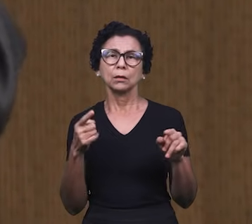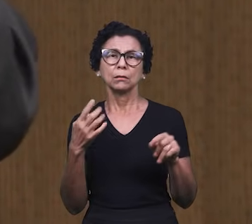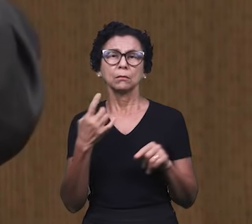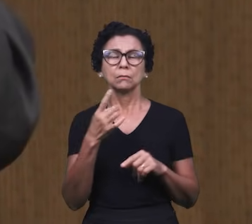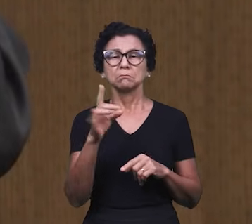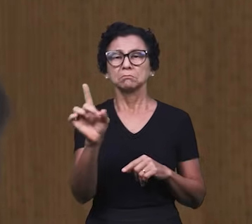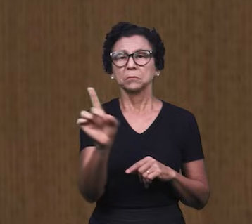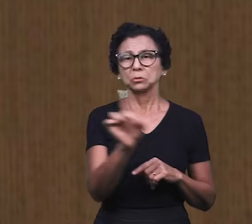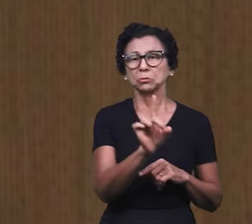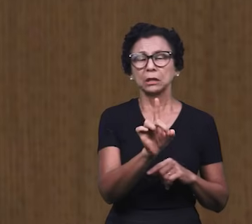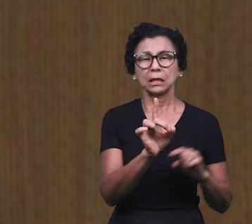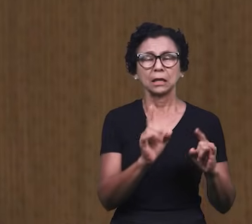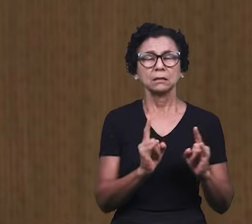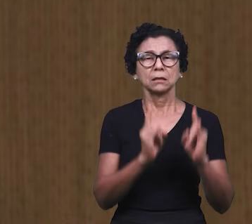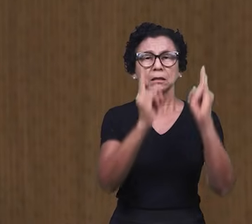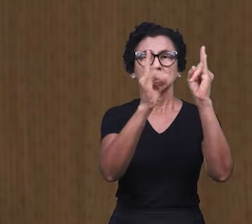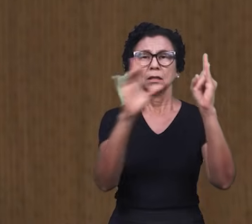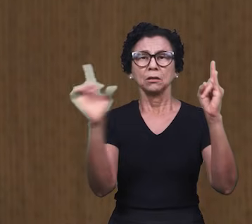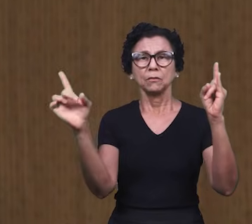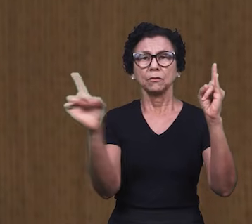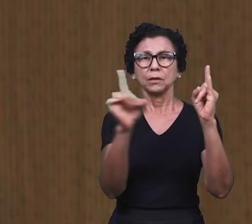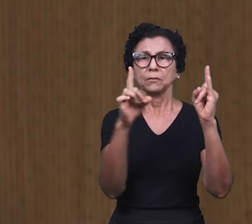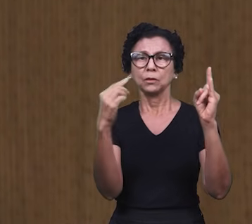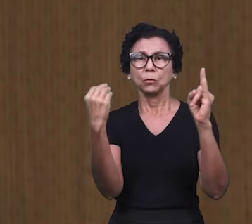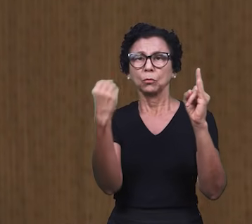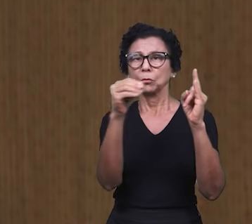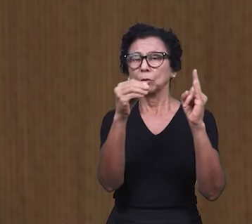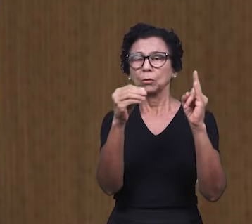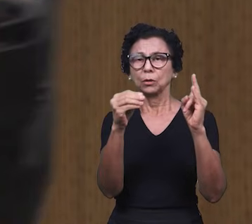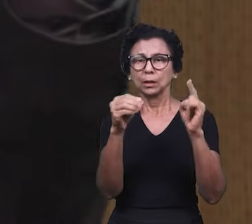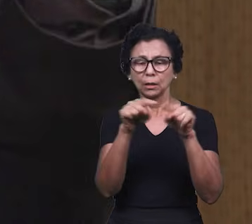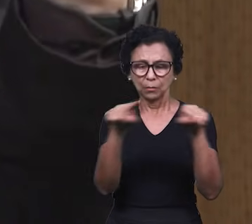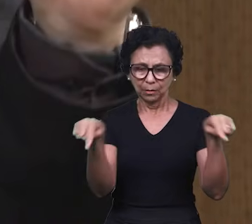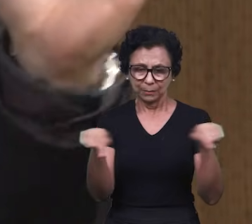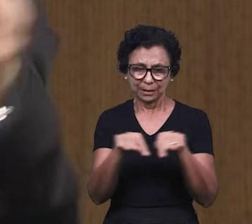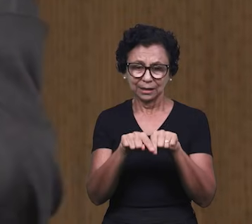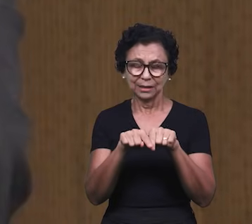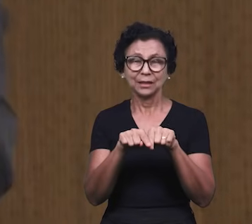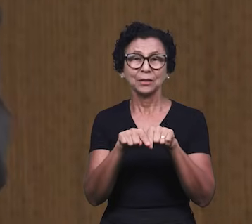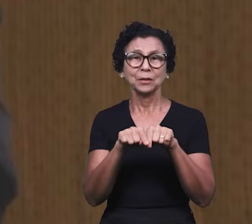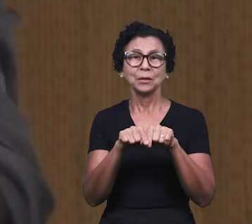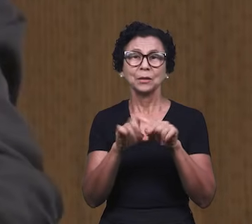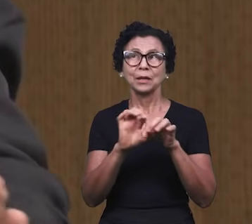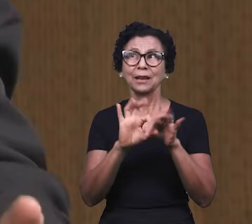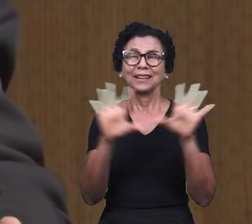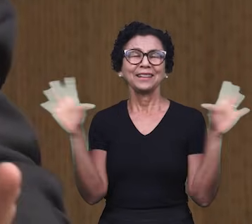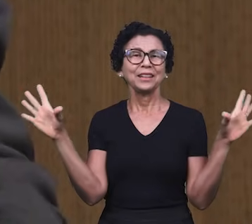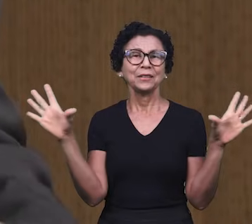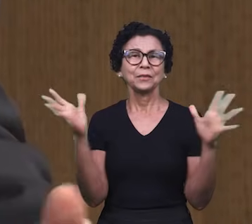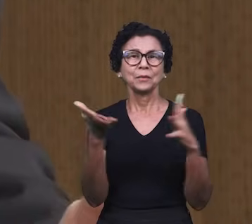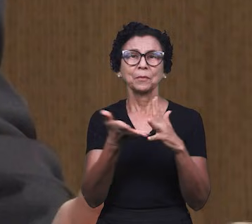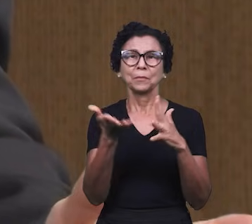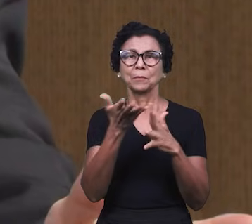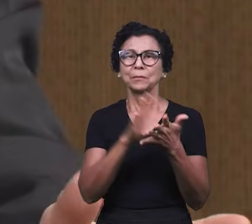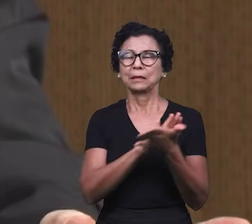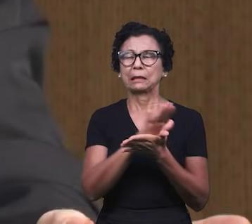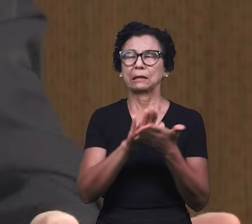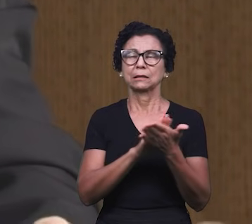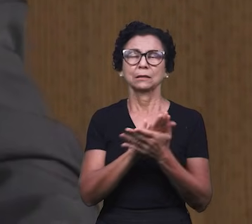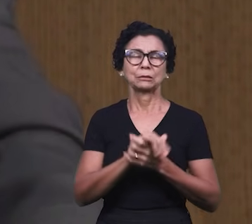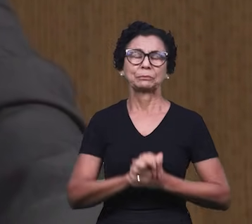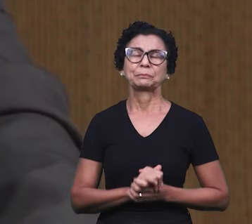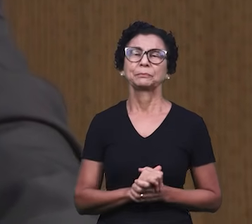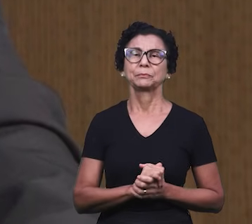aquele cabo para aquele apartamento, ela coloca ali o receptorzinho, puff, tem um sinal, não vai pagar a mensalidade, nada, porque é